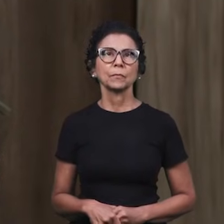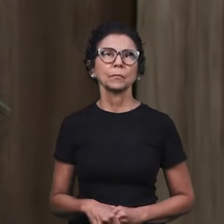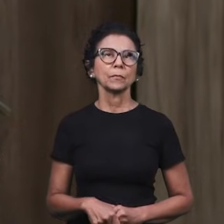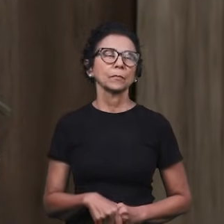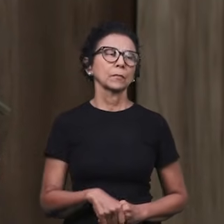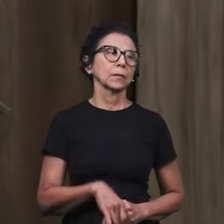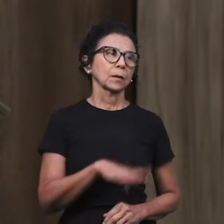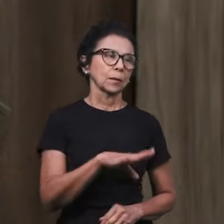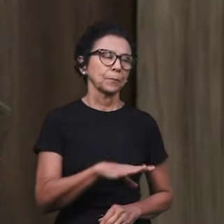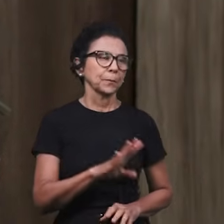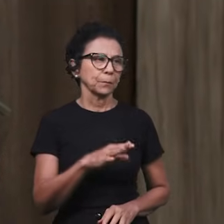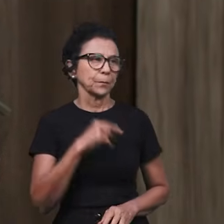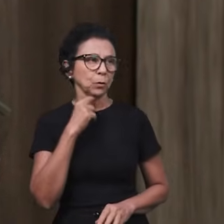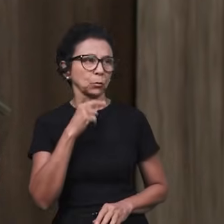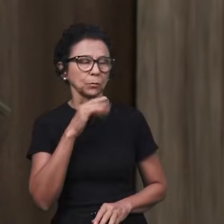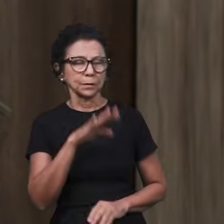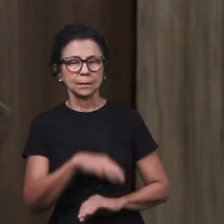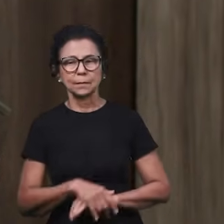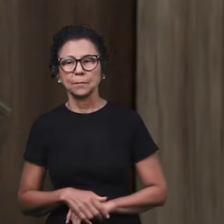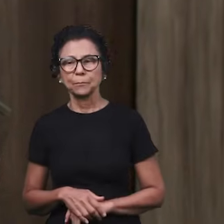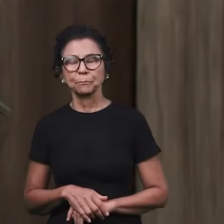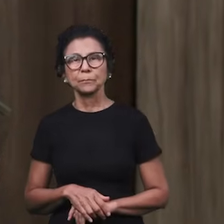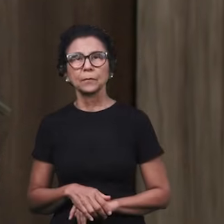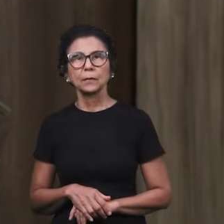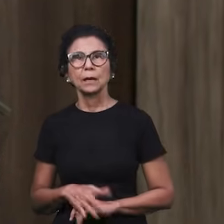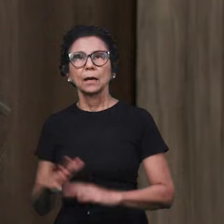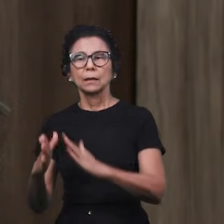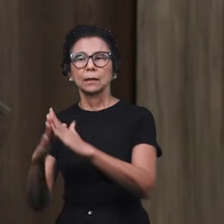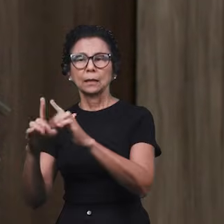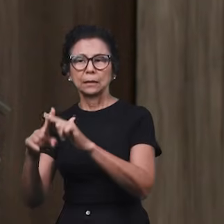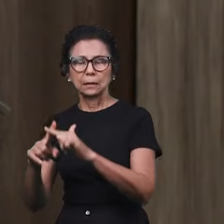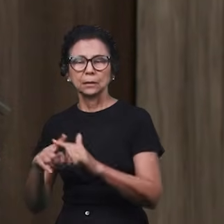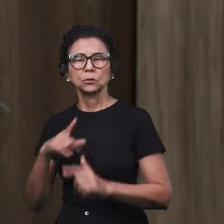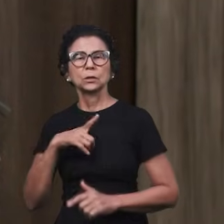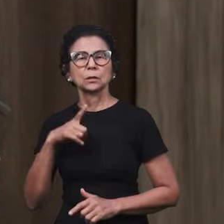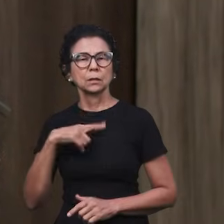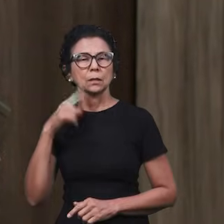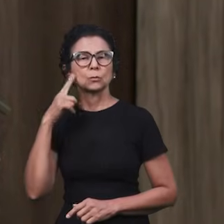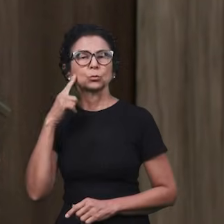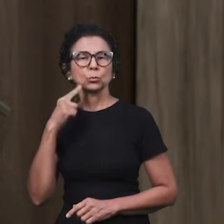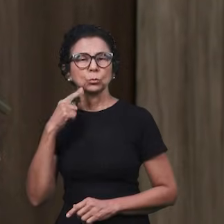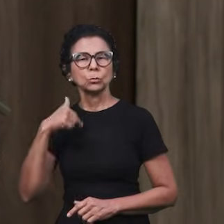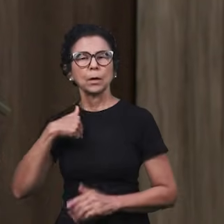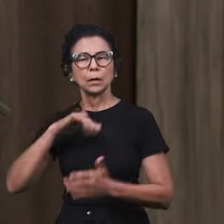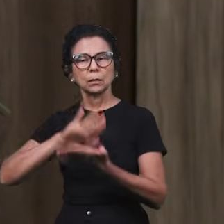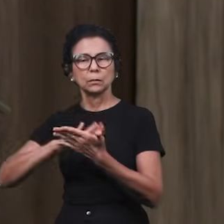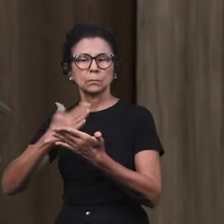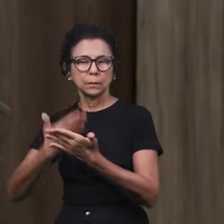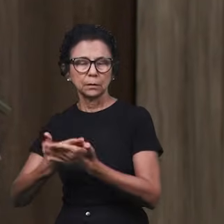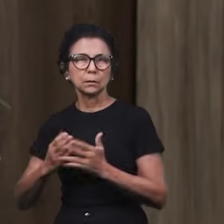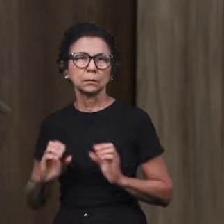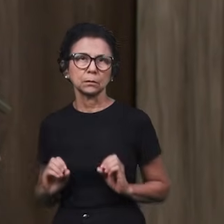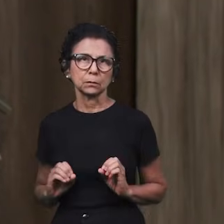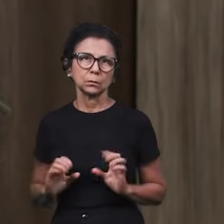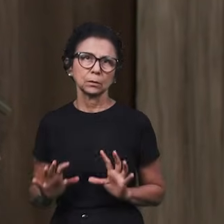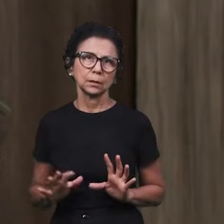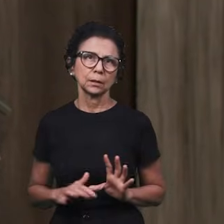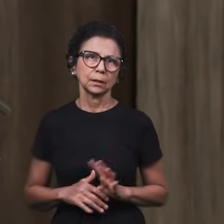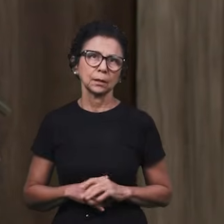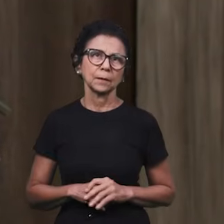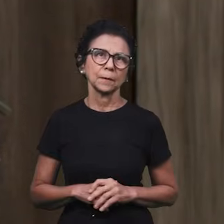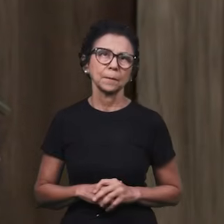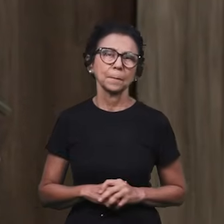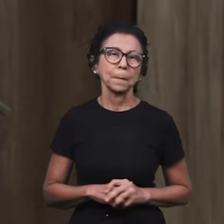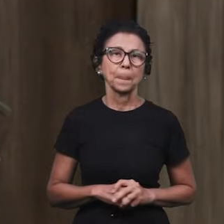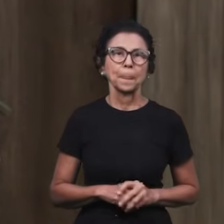na minha igreja. Sim. Ok. Tudo bem. O louvor até que dá, porque eu sei um pouco a letra. Apesar de que muita gente acha o louvor